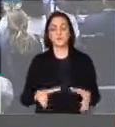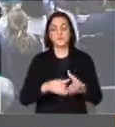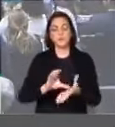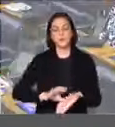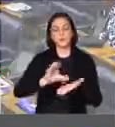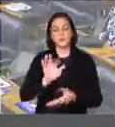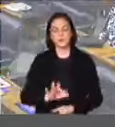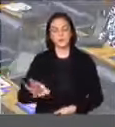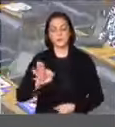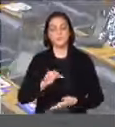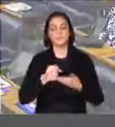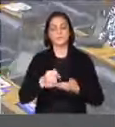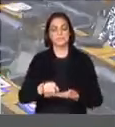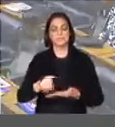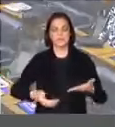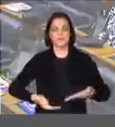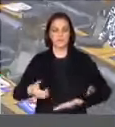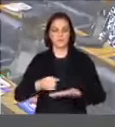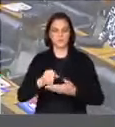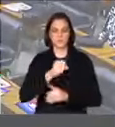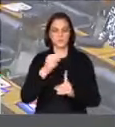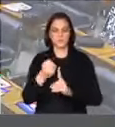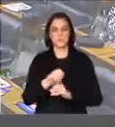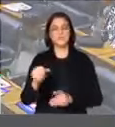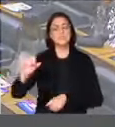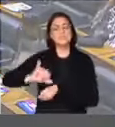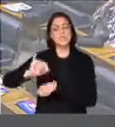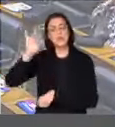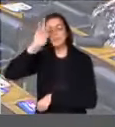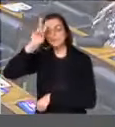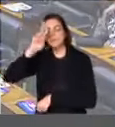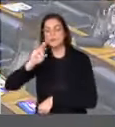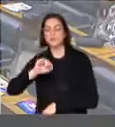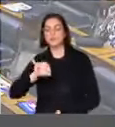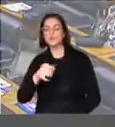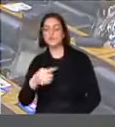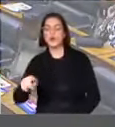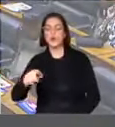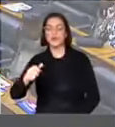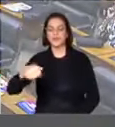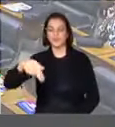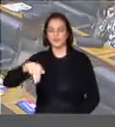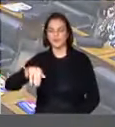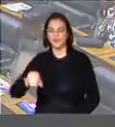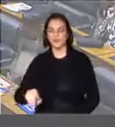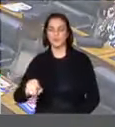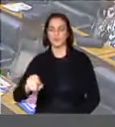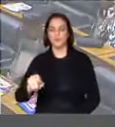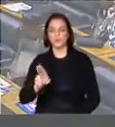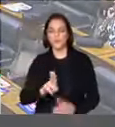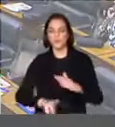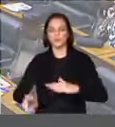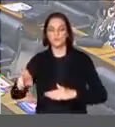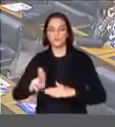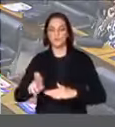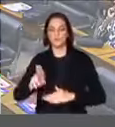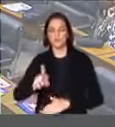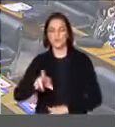Federal de Serviço Social, Centro de Memórias João Antônio Mascarenhas, da Universidade Federal do Rio